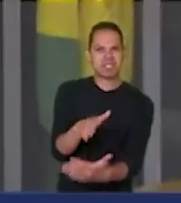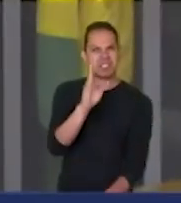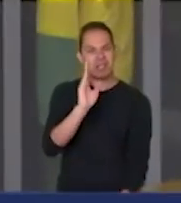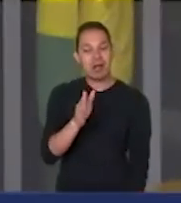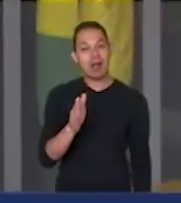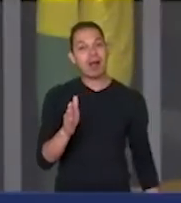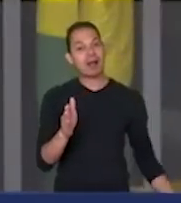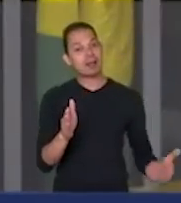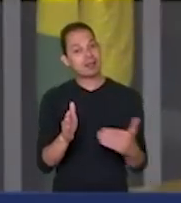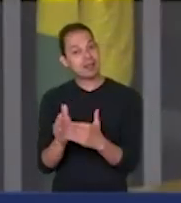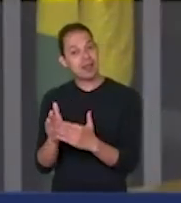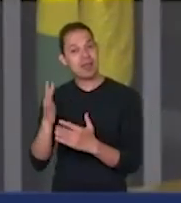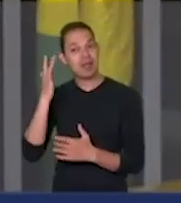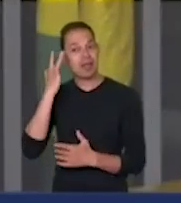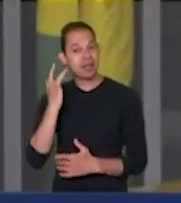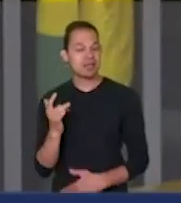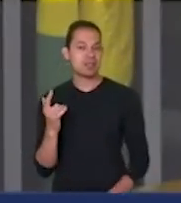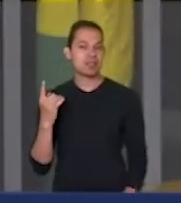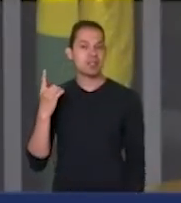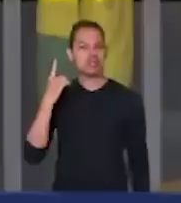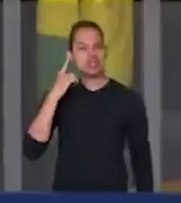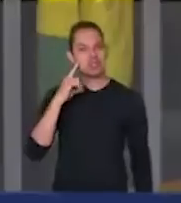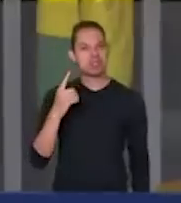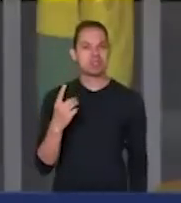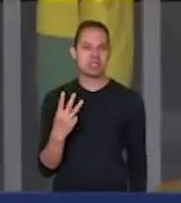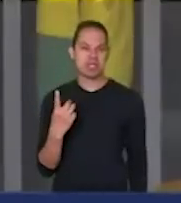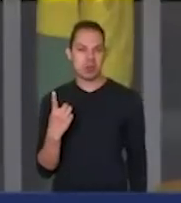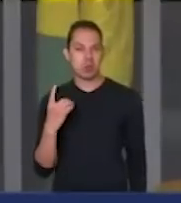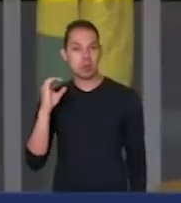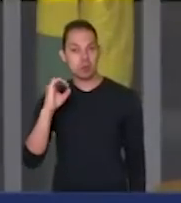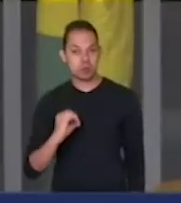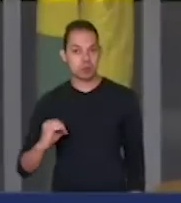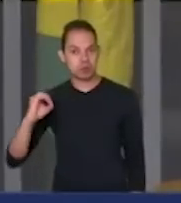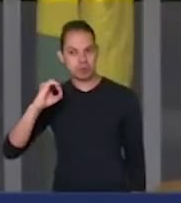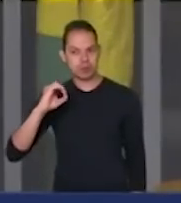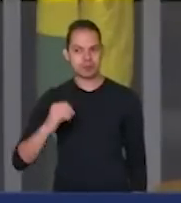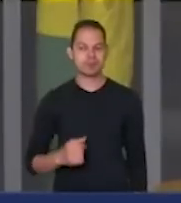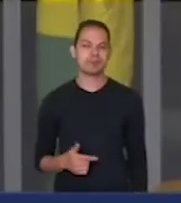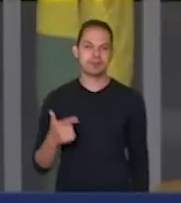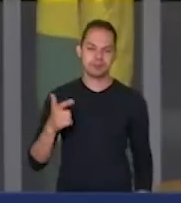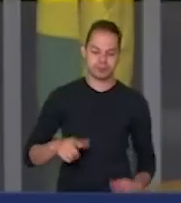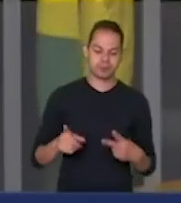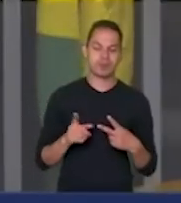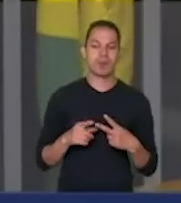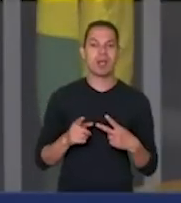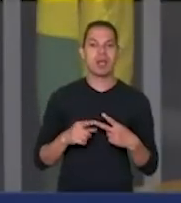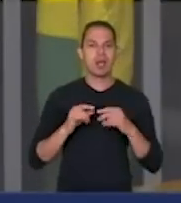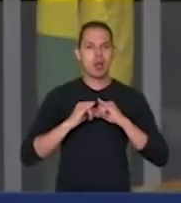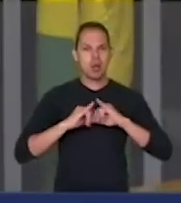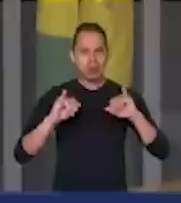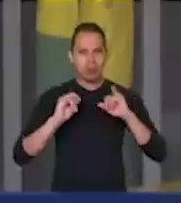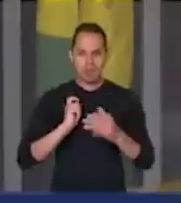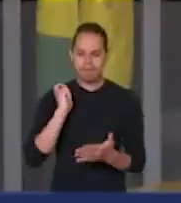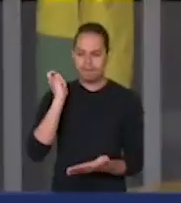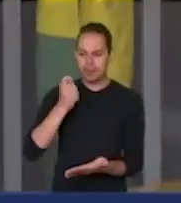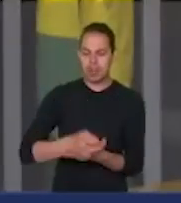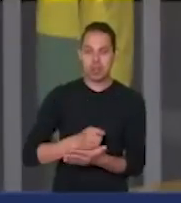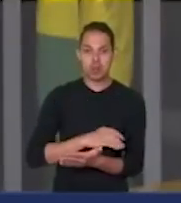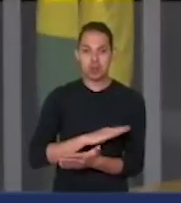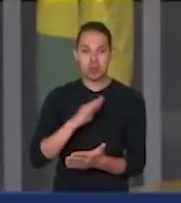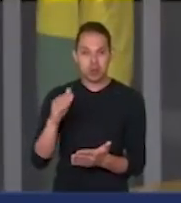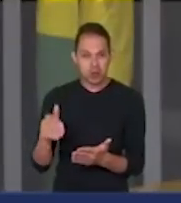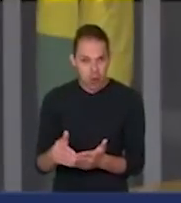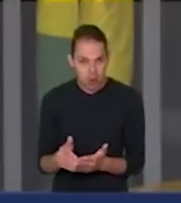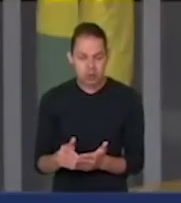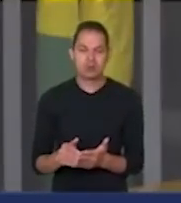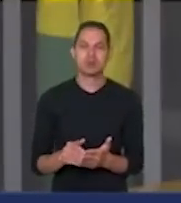dia seguinte da eleição. Segundo ponto, que se interrompa todo anúncio pago de quaisquer conteúdos, ou